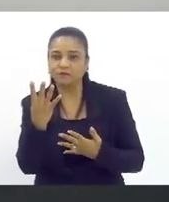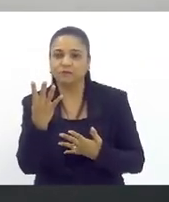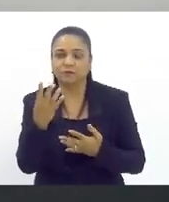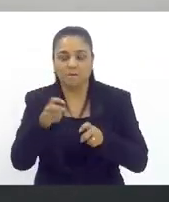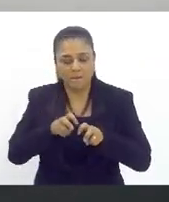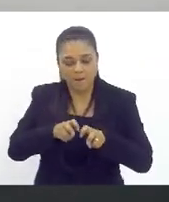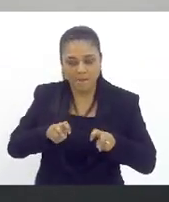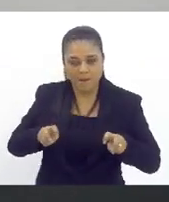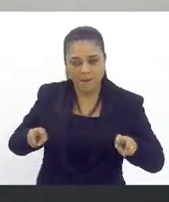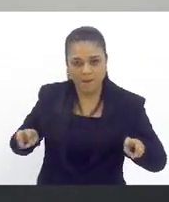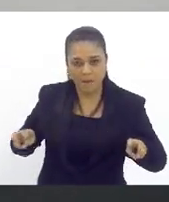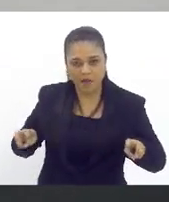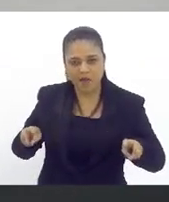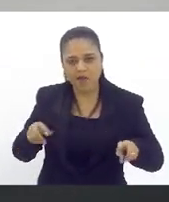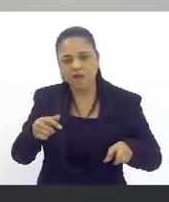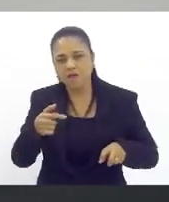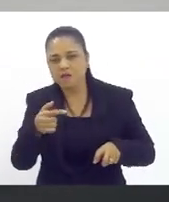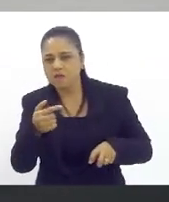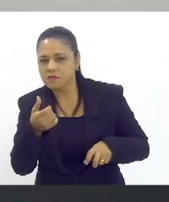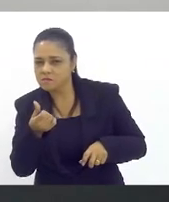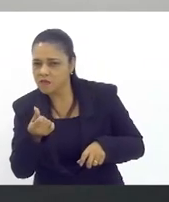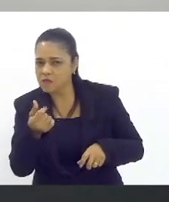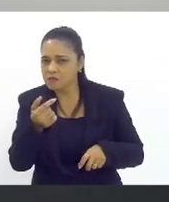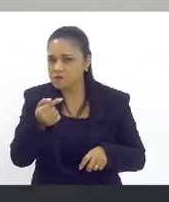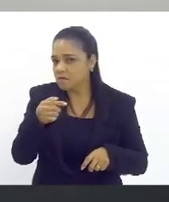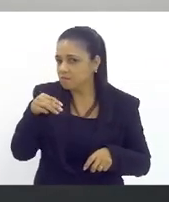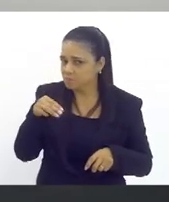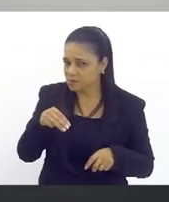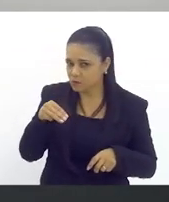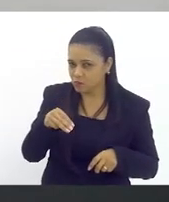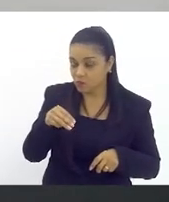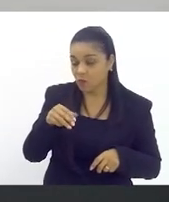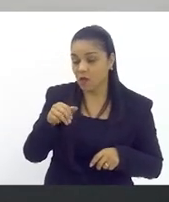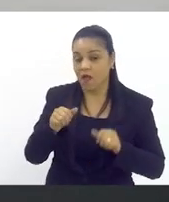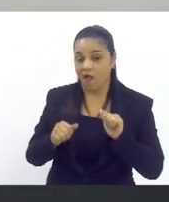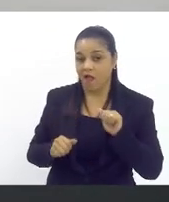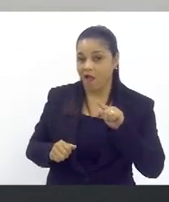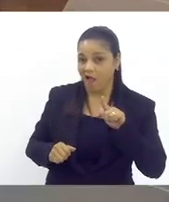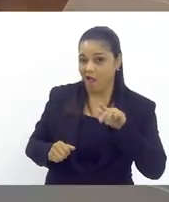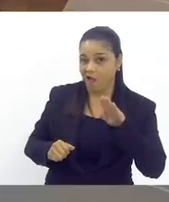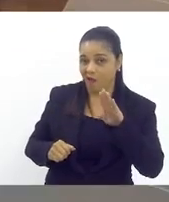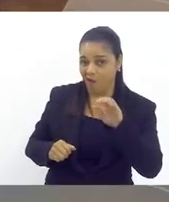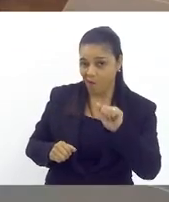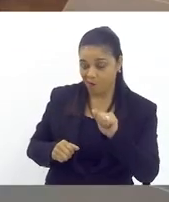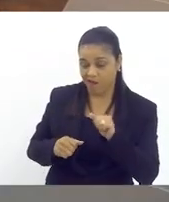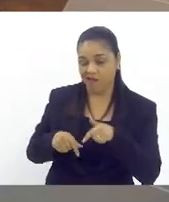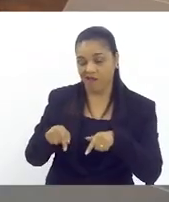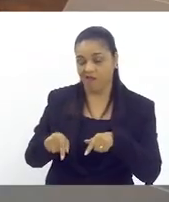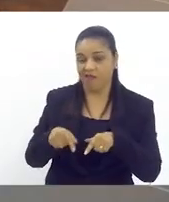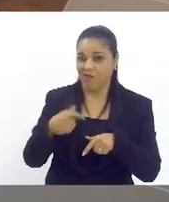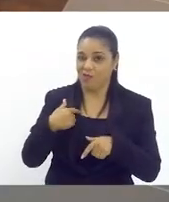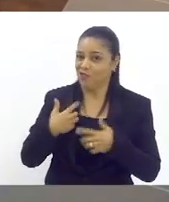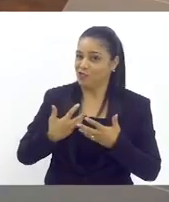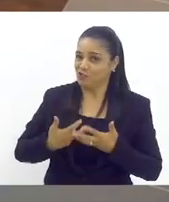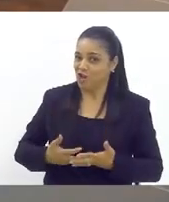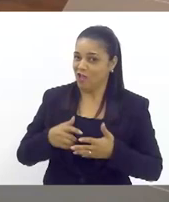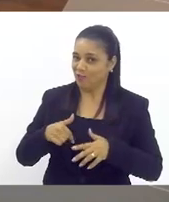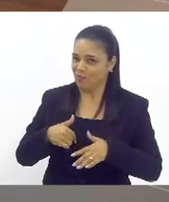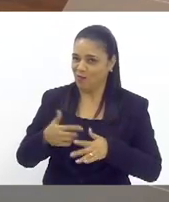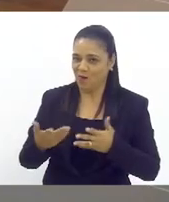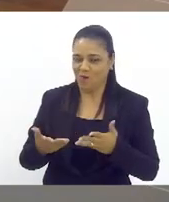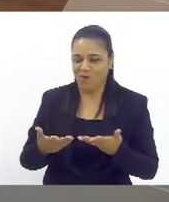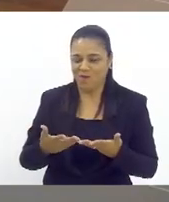de aproximadamente 6 7 minutos a Alba eu não sei o eco chato de plantão aqui o bio